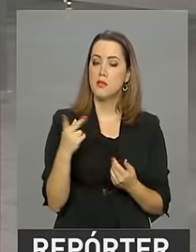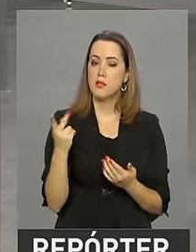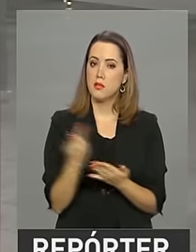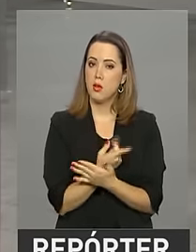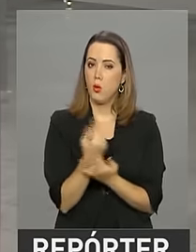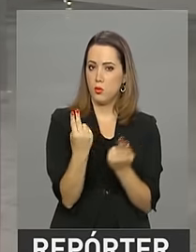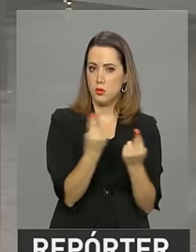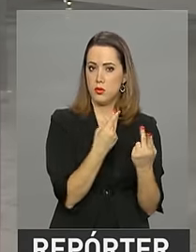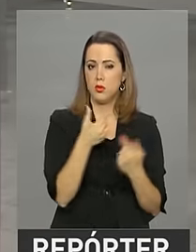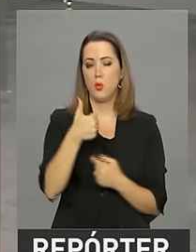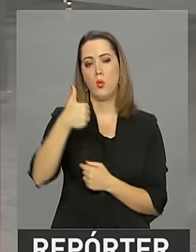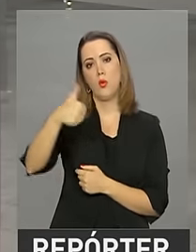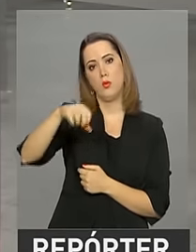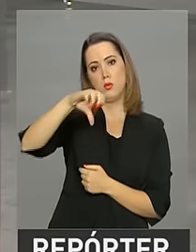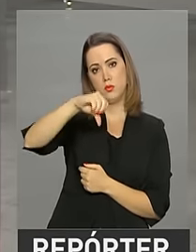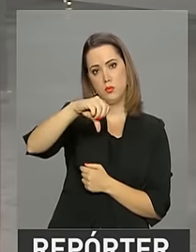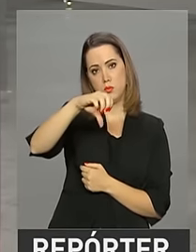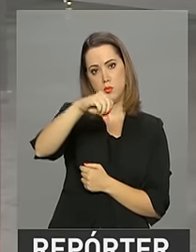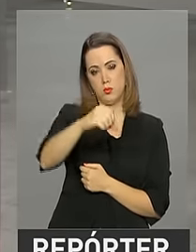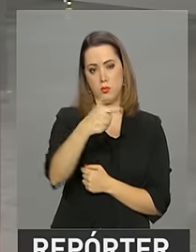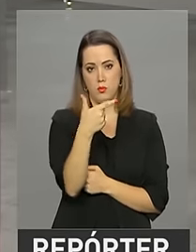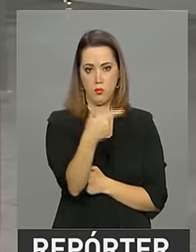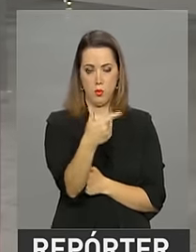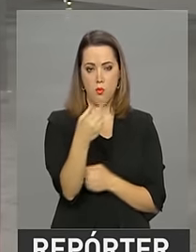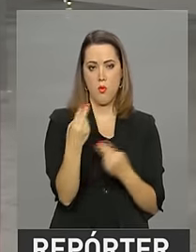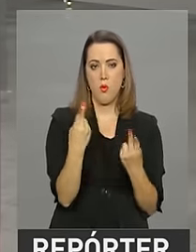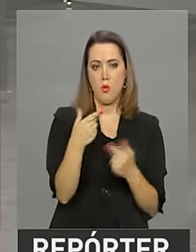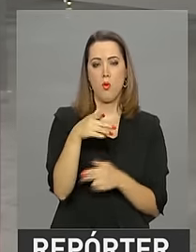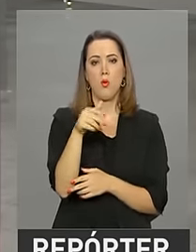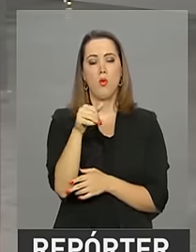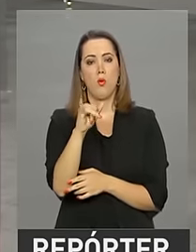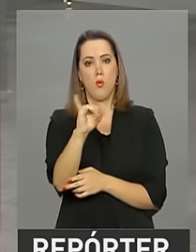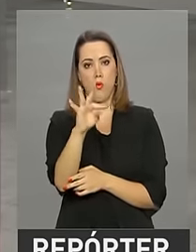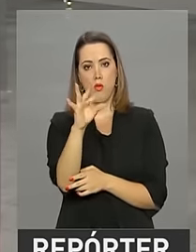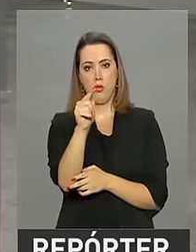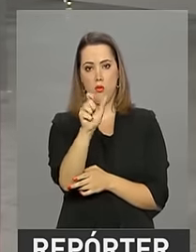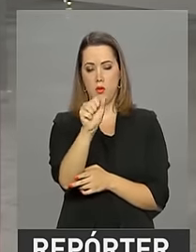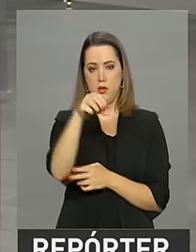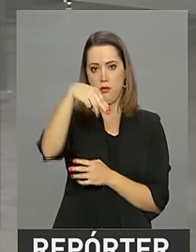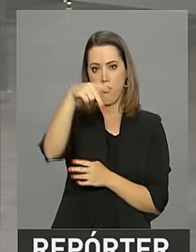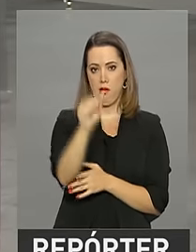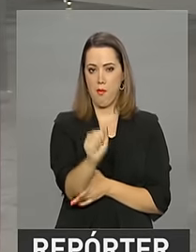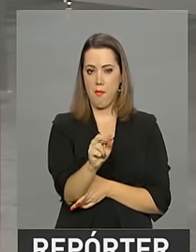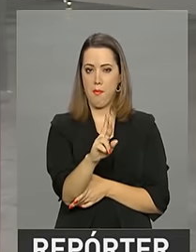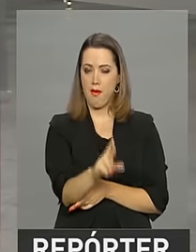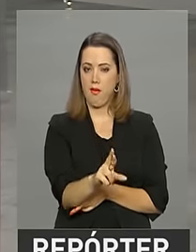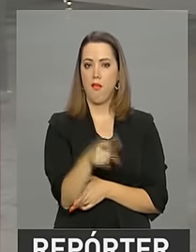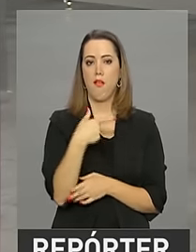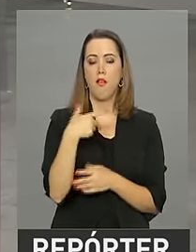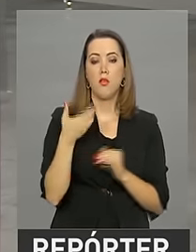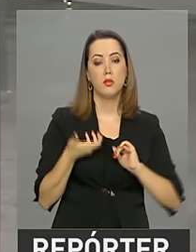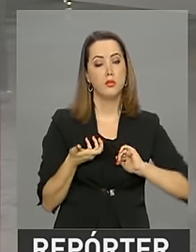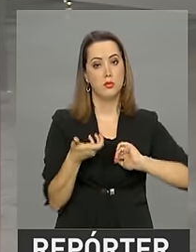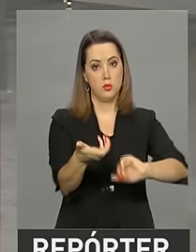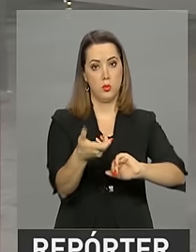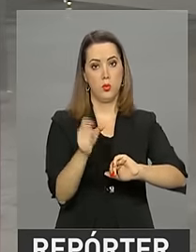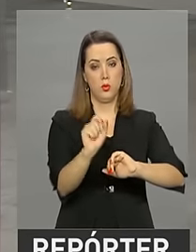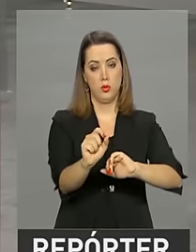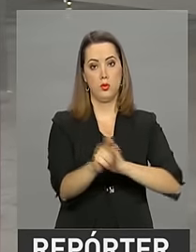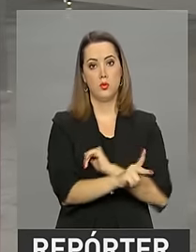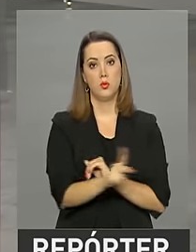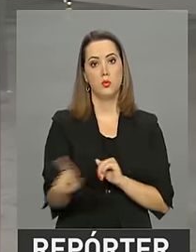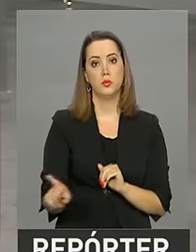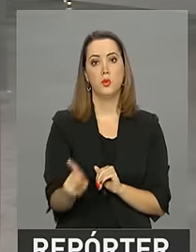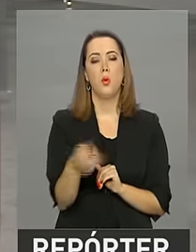em 1992 quando o ex-presidente Tamar Franco tomou posse no Congresso Nacional o presidente Michel